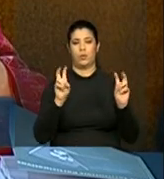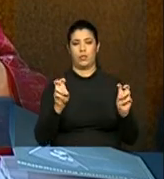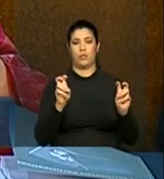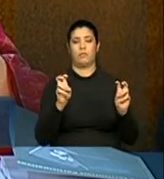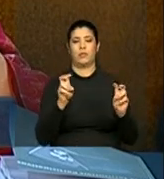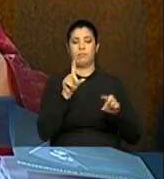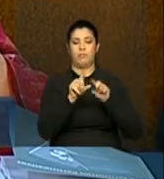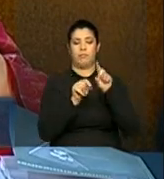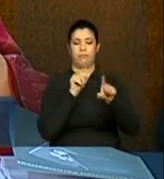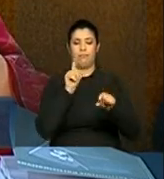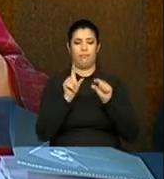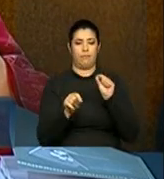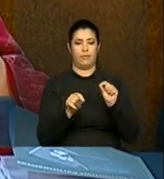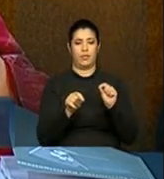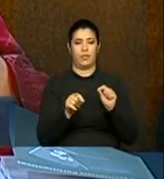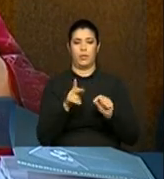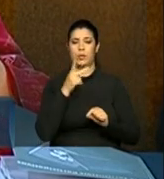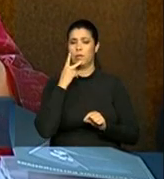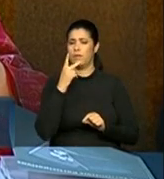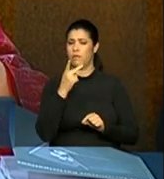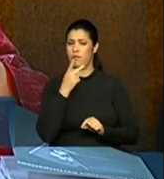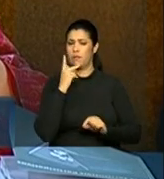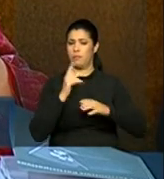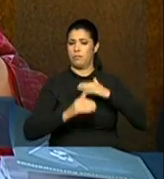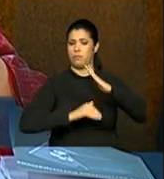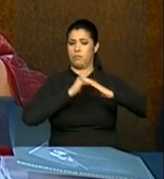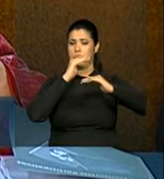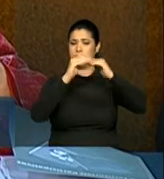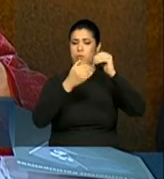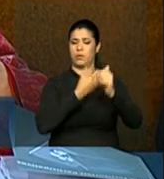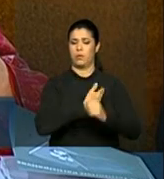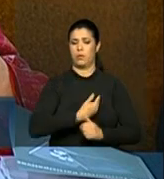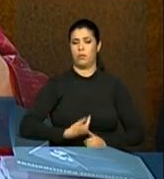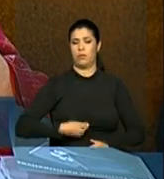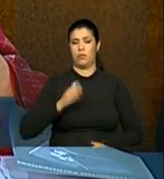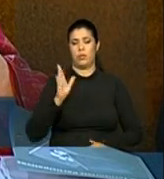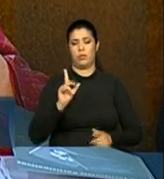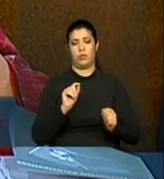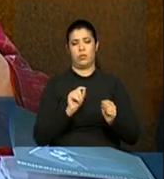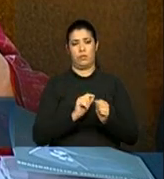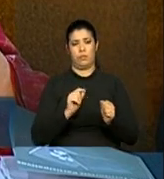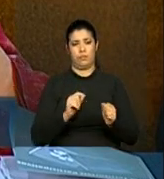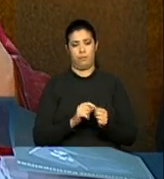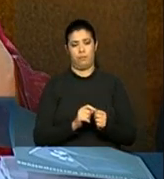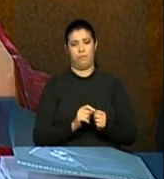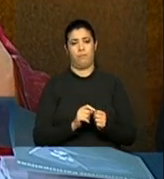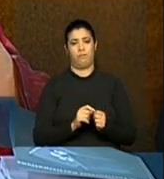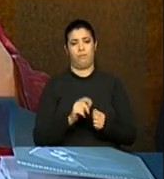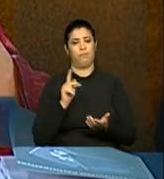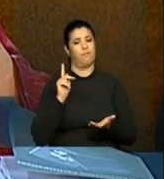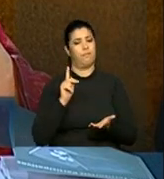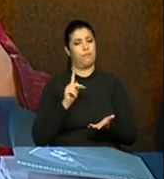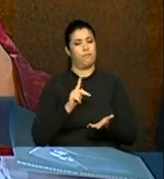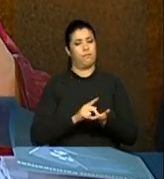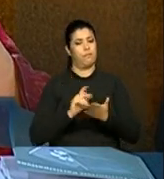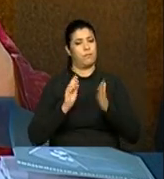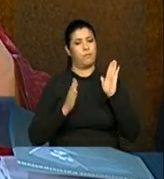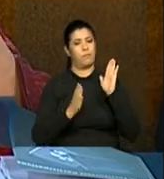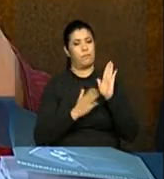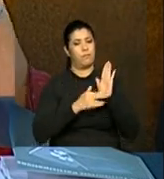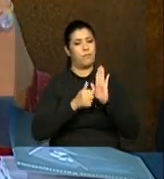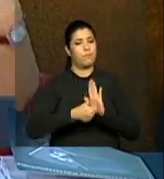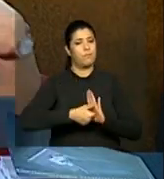temáticas. Eu quando digo dos avanços que o nosso governo fez, eu coloco isso como um